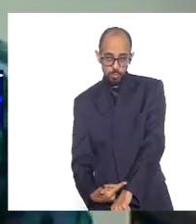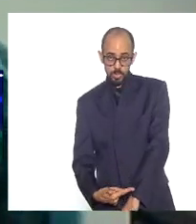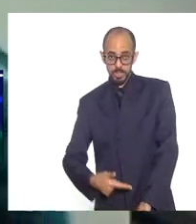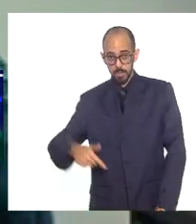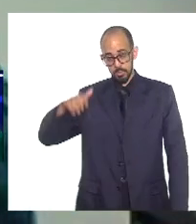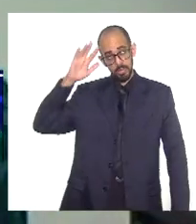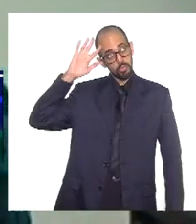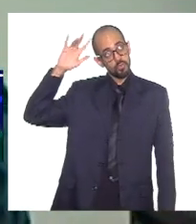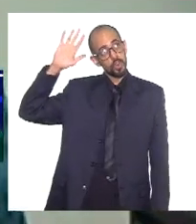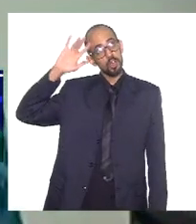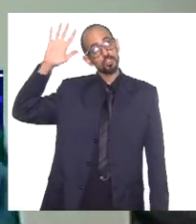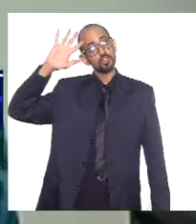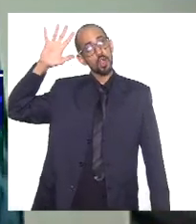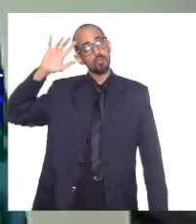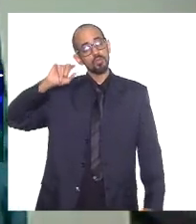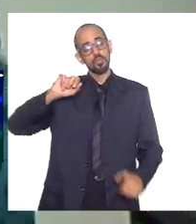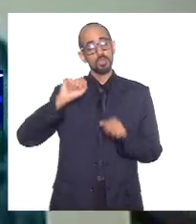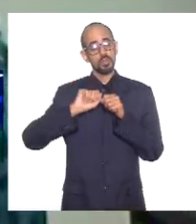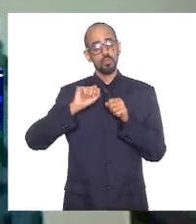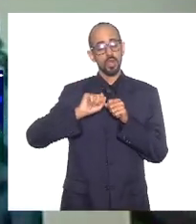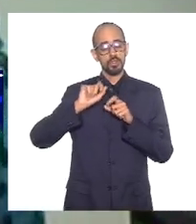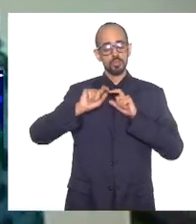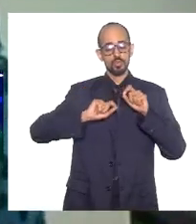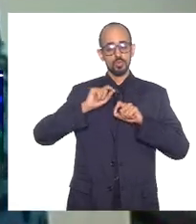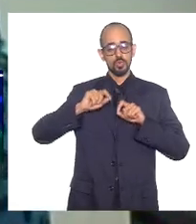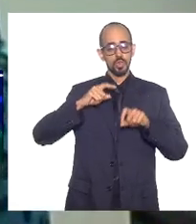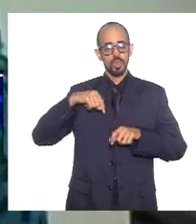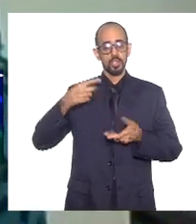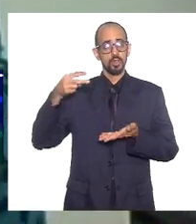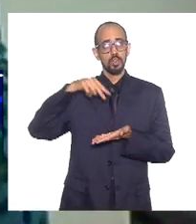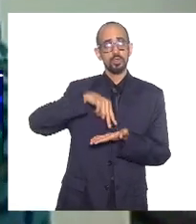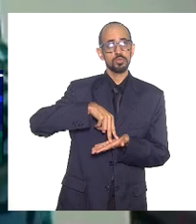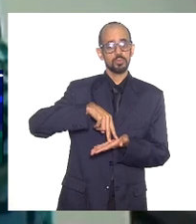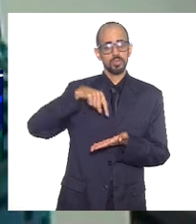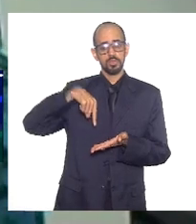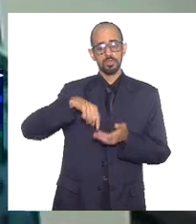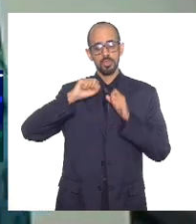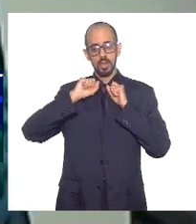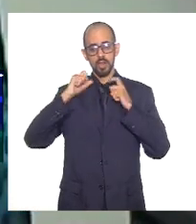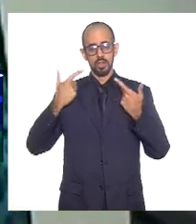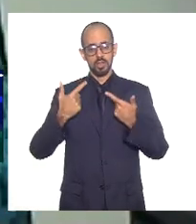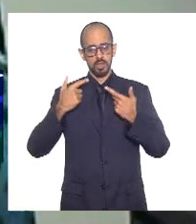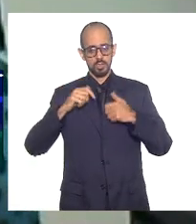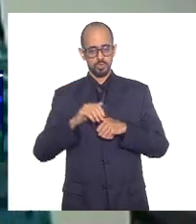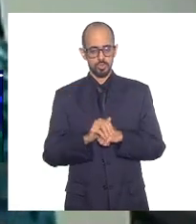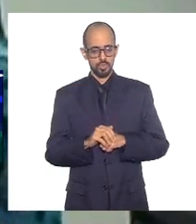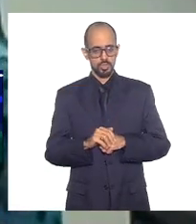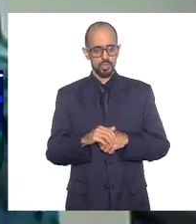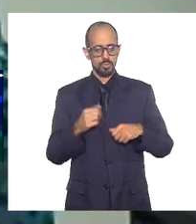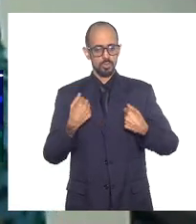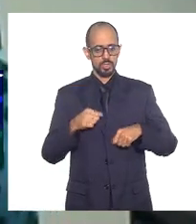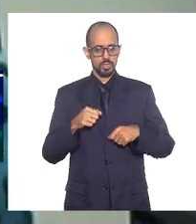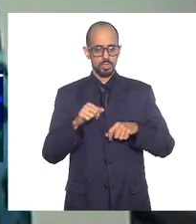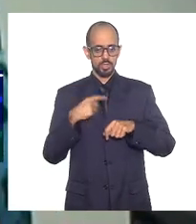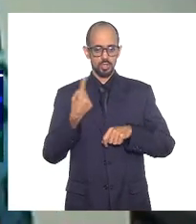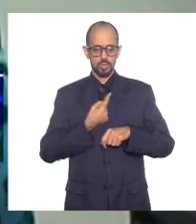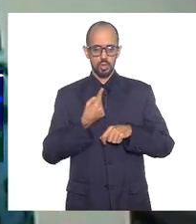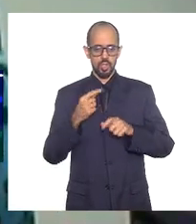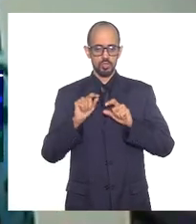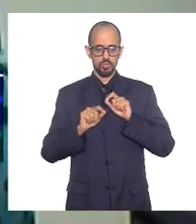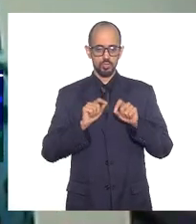esse comportamento ideológico que nos trouxe até essa casa. E é preciso que a